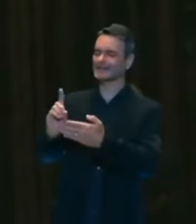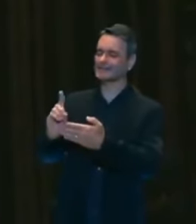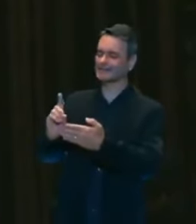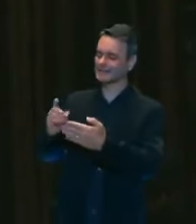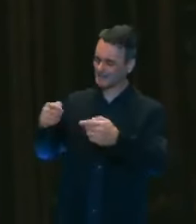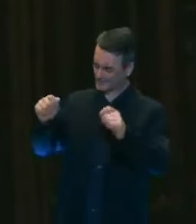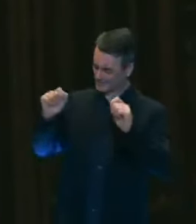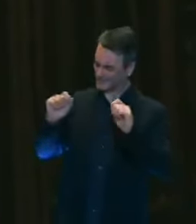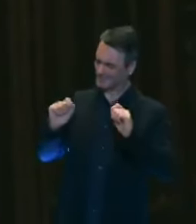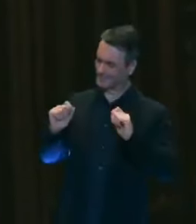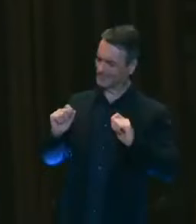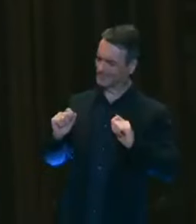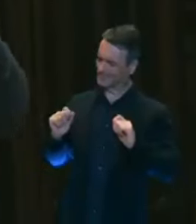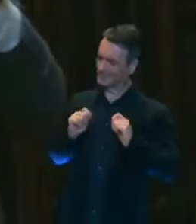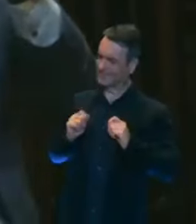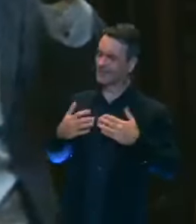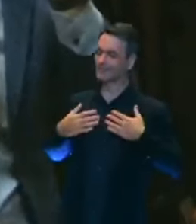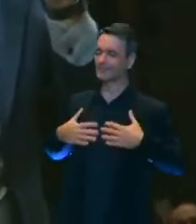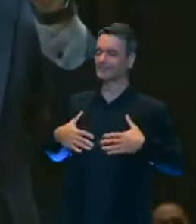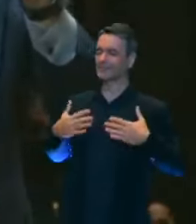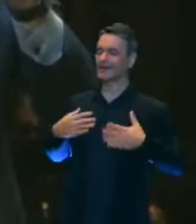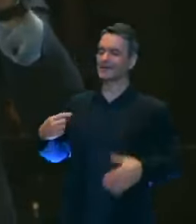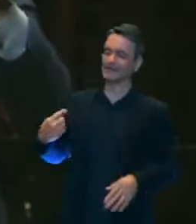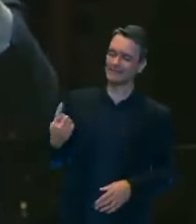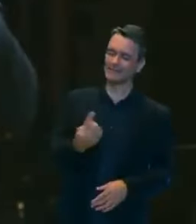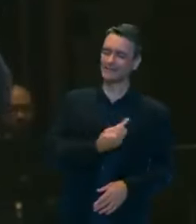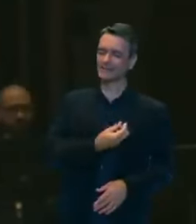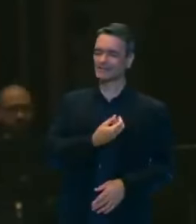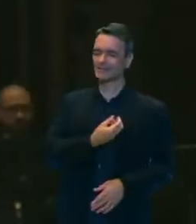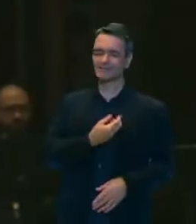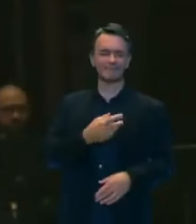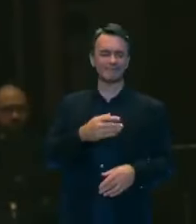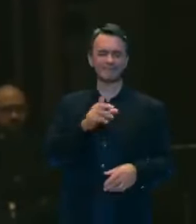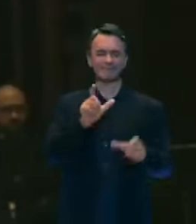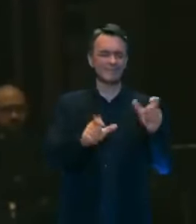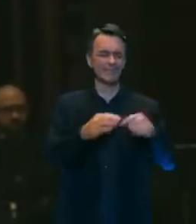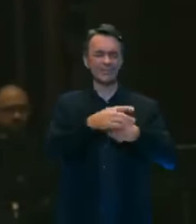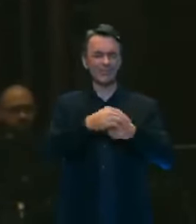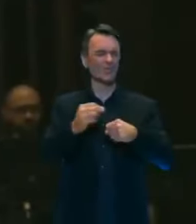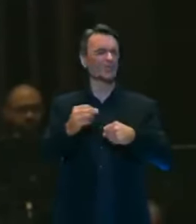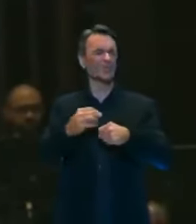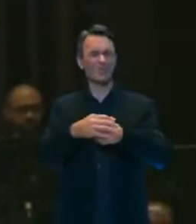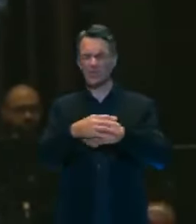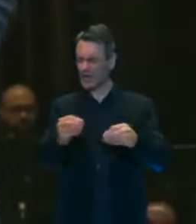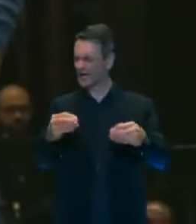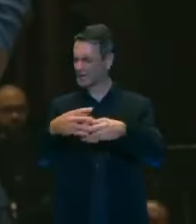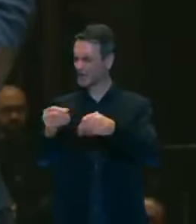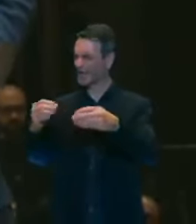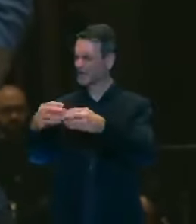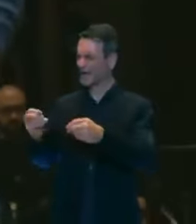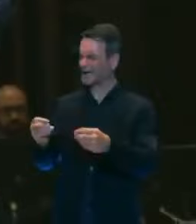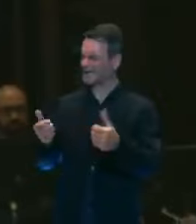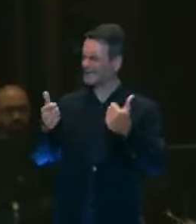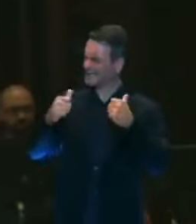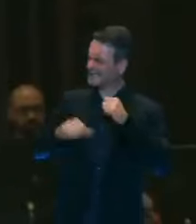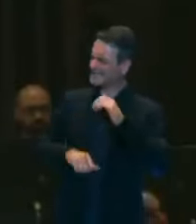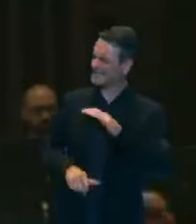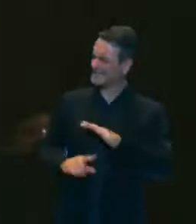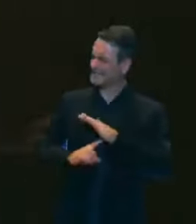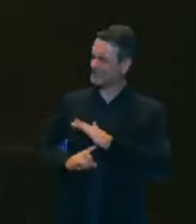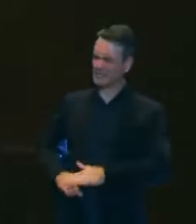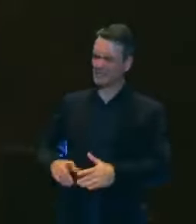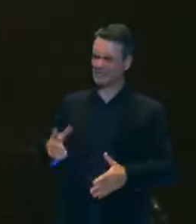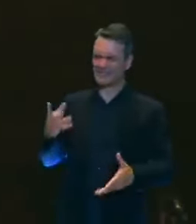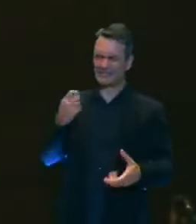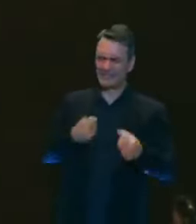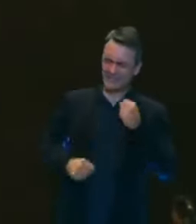refrigera nossa alma. Que pessoas sejam curadas da depressão, da angústia profunda. Ah, Pai, que pessoas saiam daqui